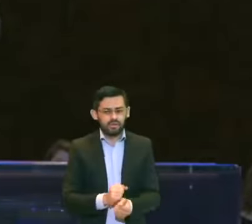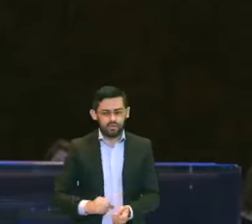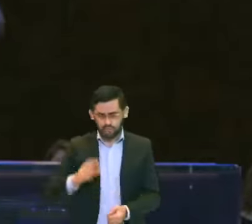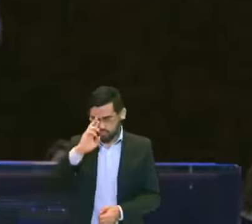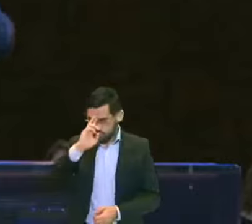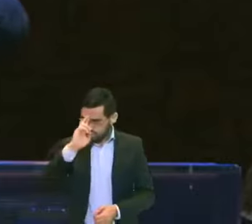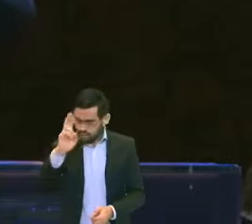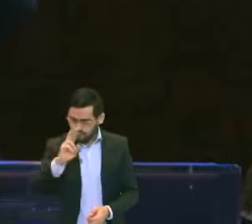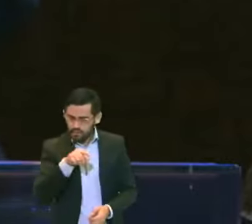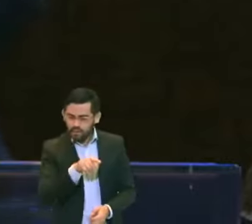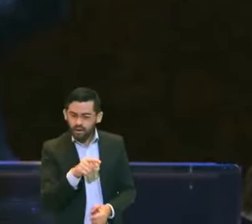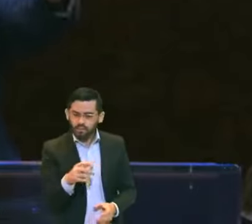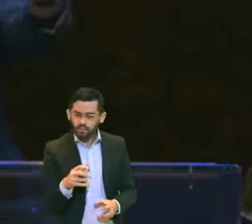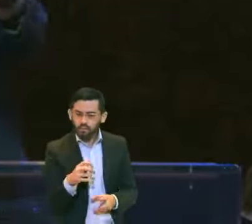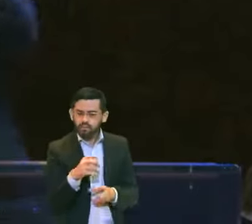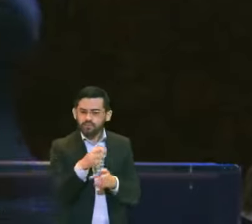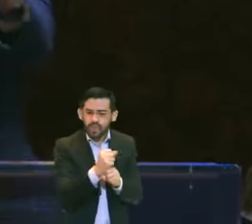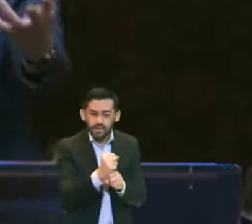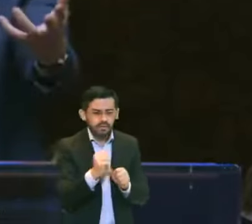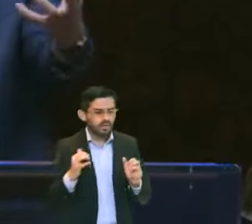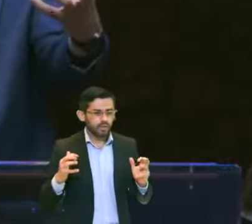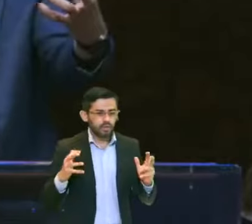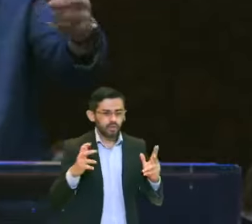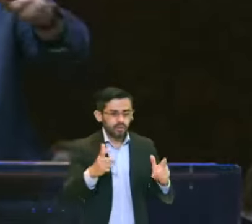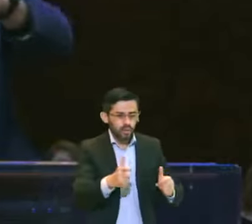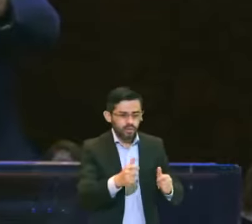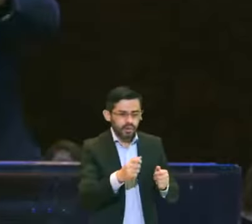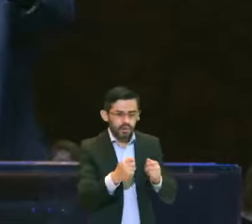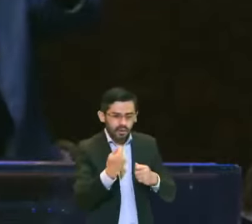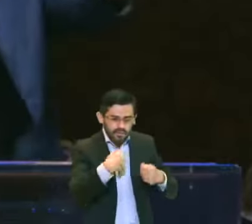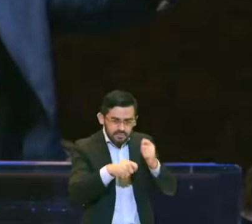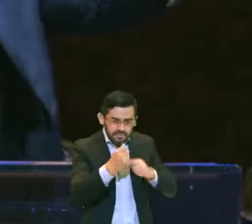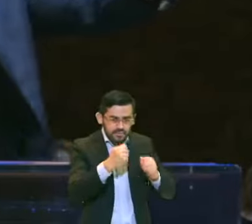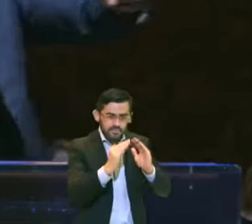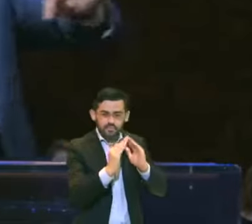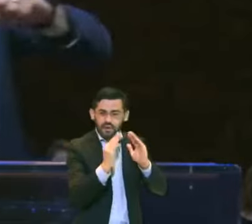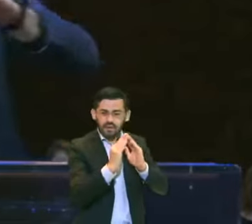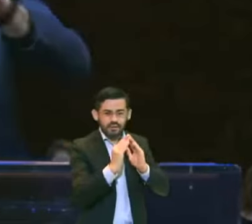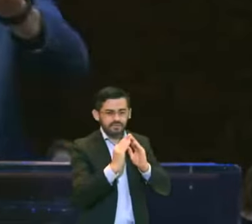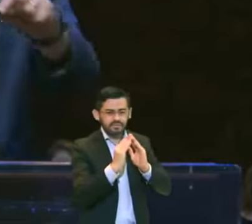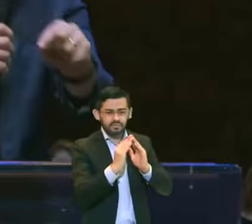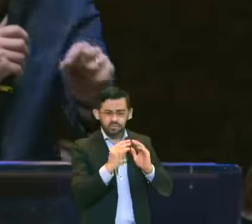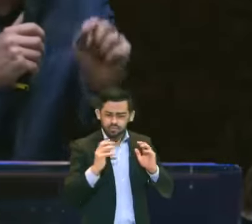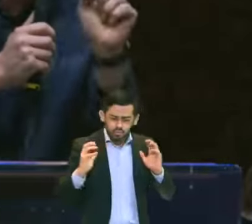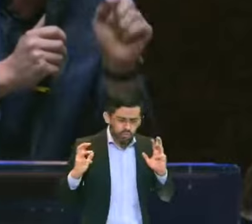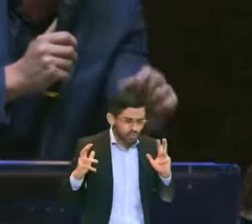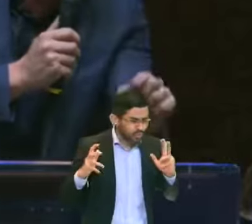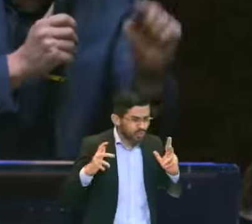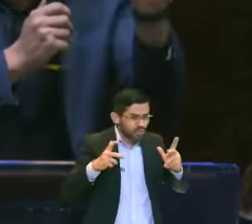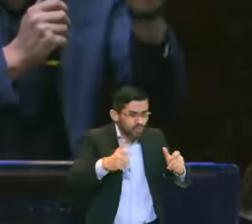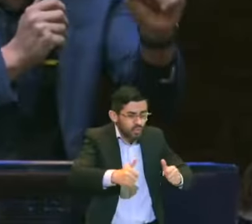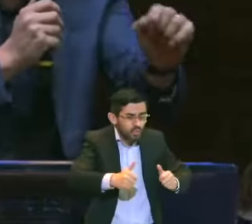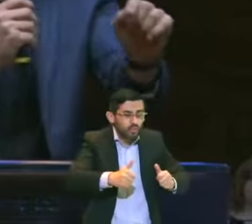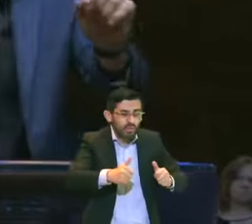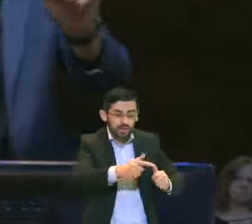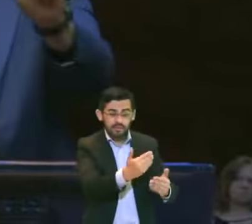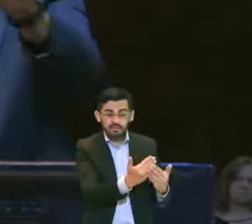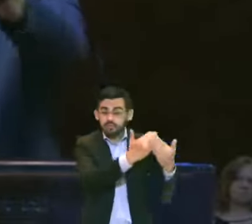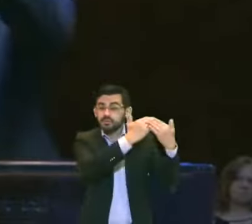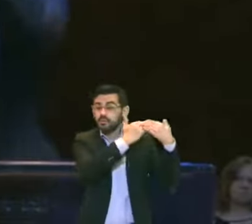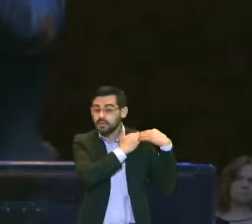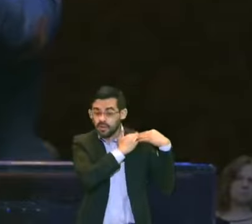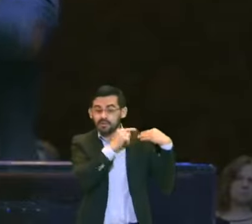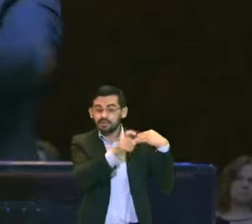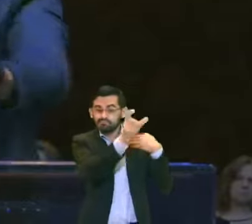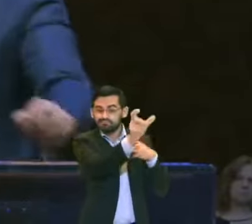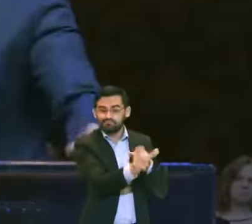senhor confiar toda a sua casa, toda a administração da sua casa na mão